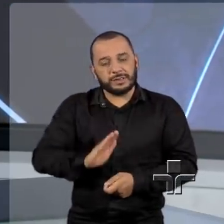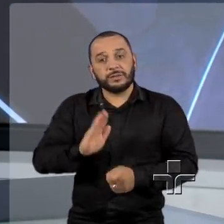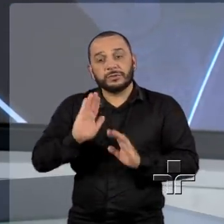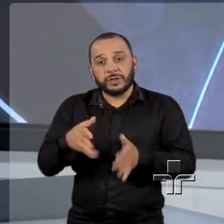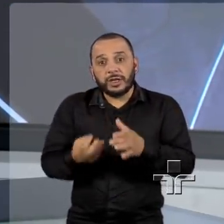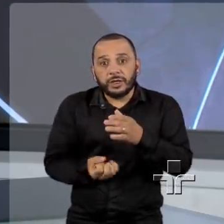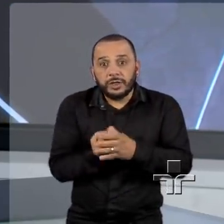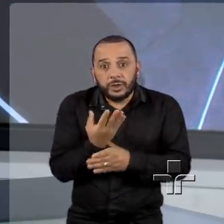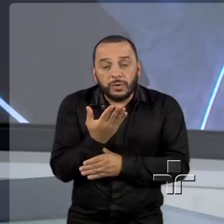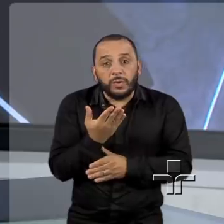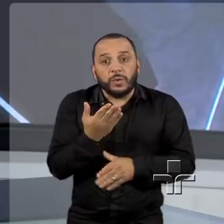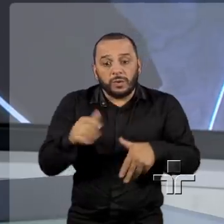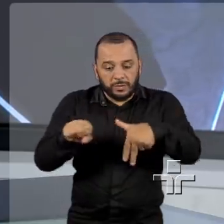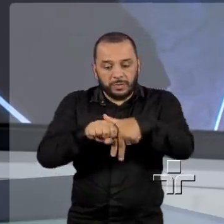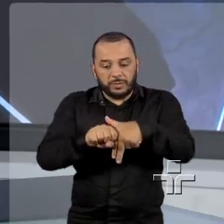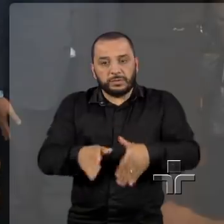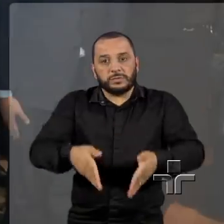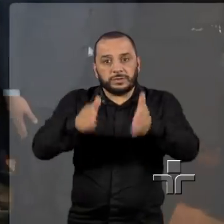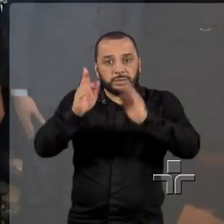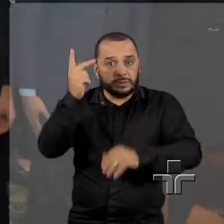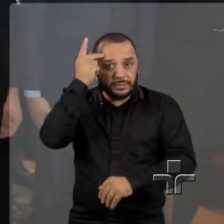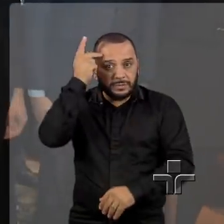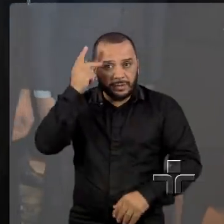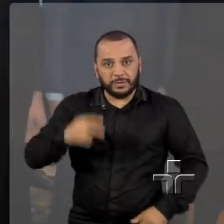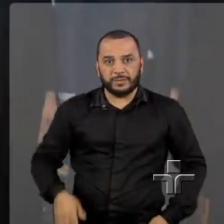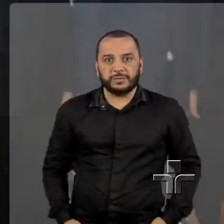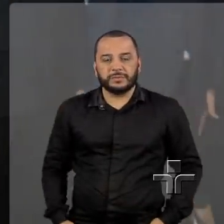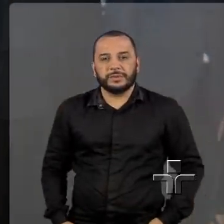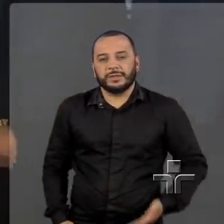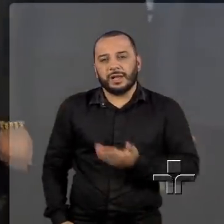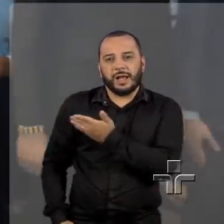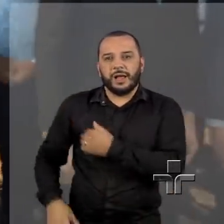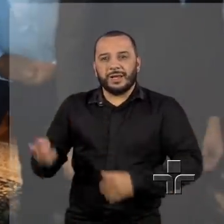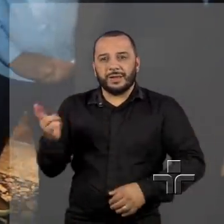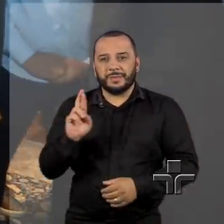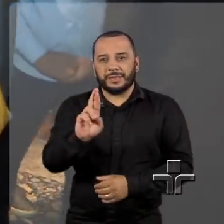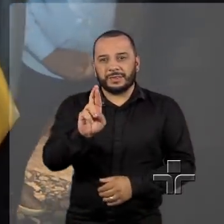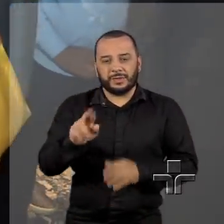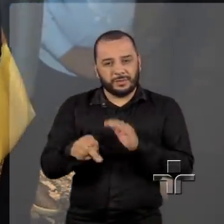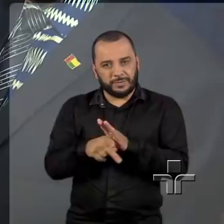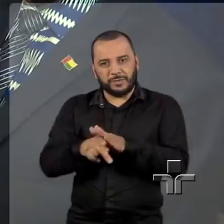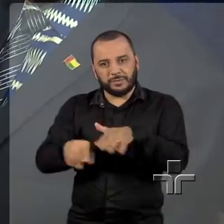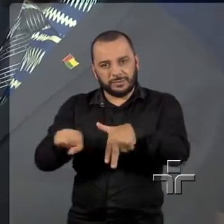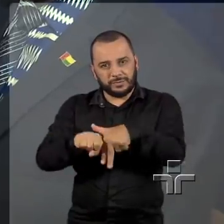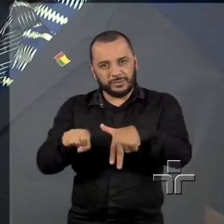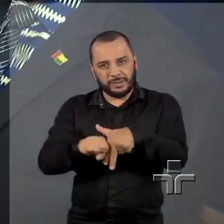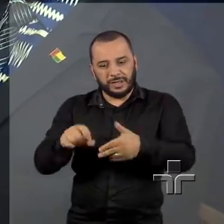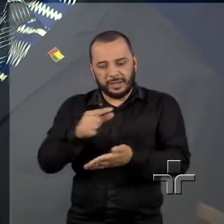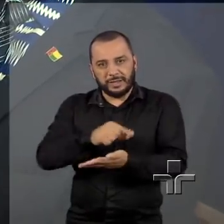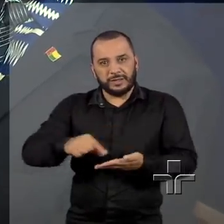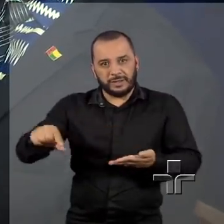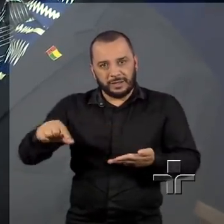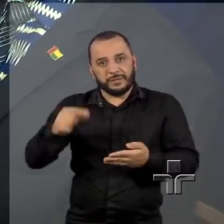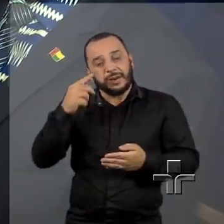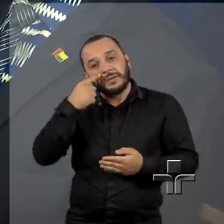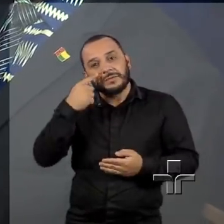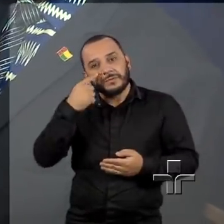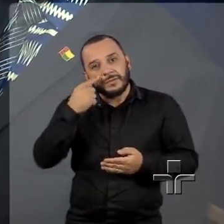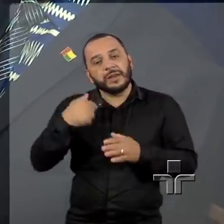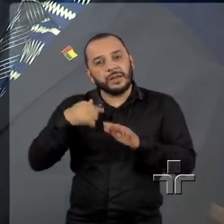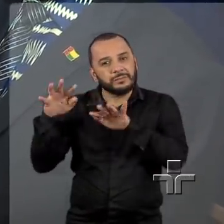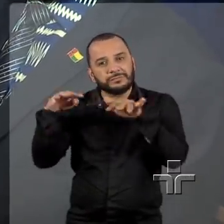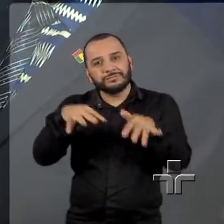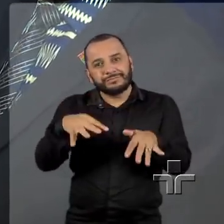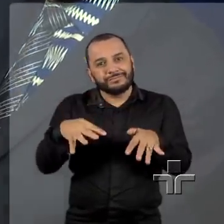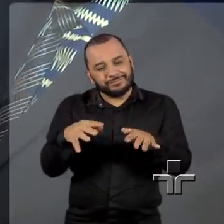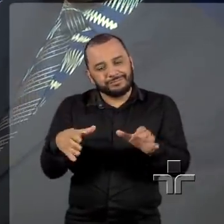inaugurou hoje o consulado em São Paulo. A representação consular da Guiné-Bissau vai assistir a comunidade guinense no Brasil